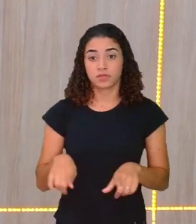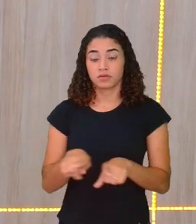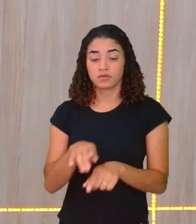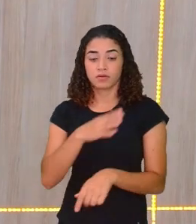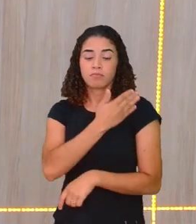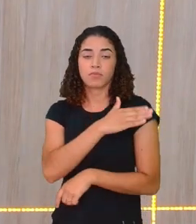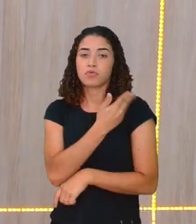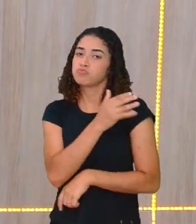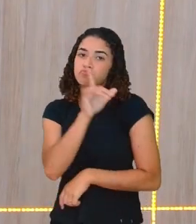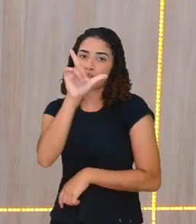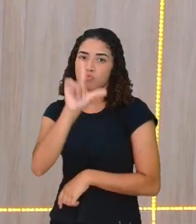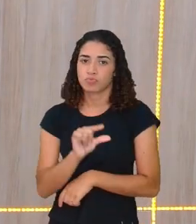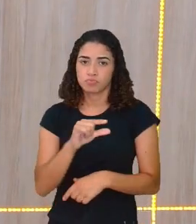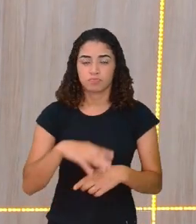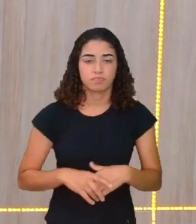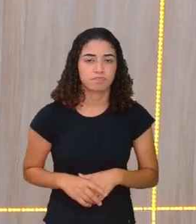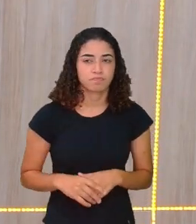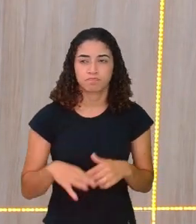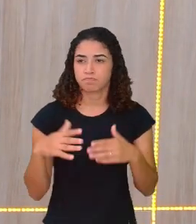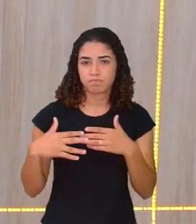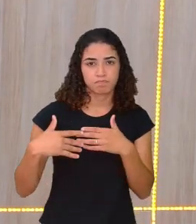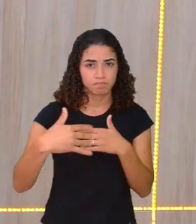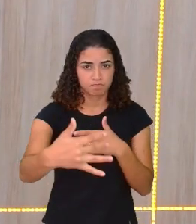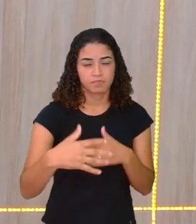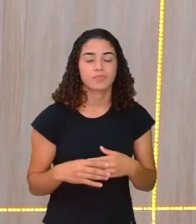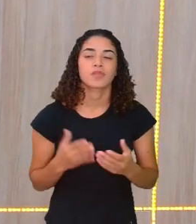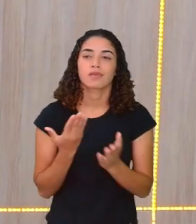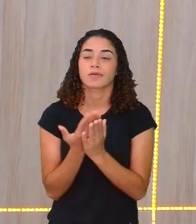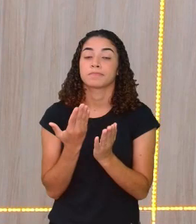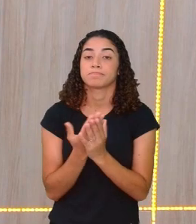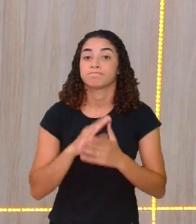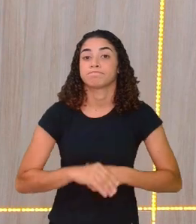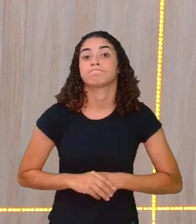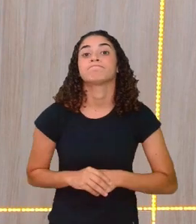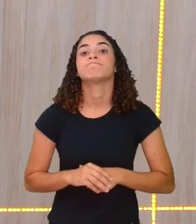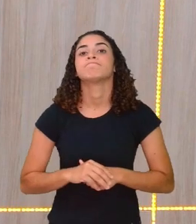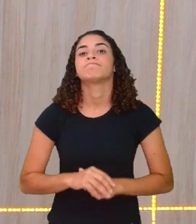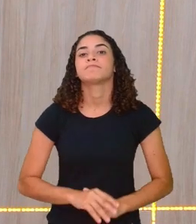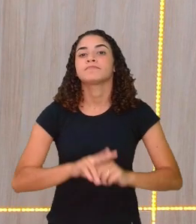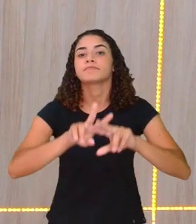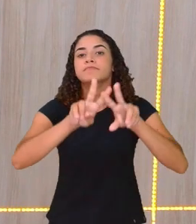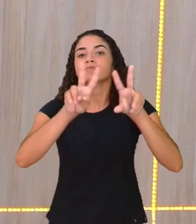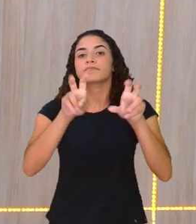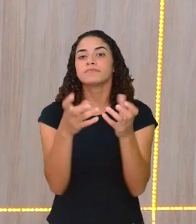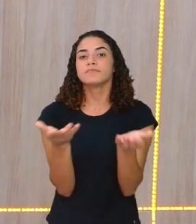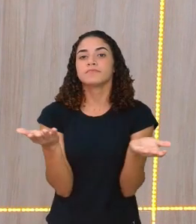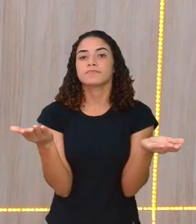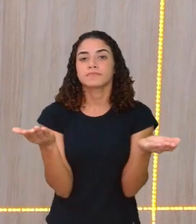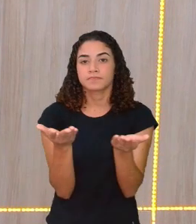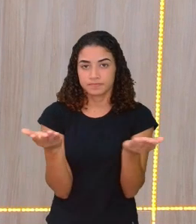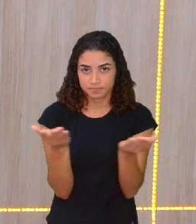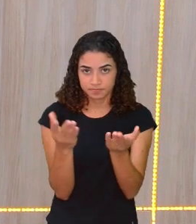preconceito. Prosseguindo aqui na aula do tema de hoje,